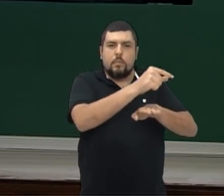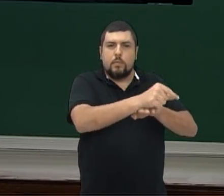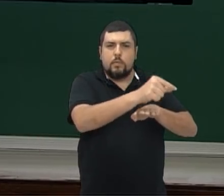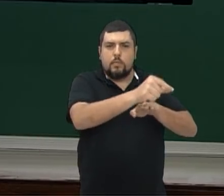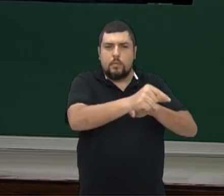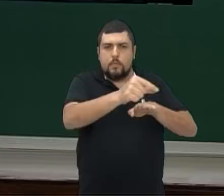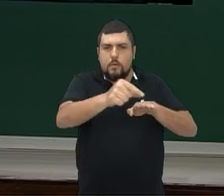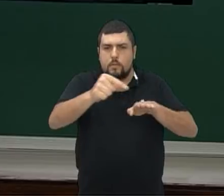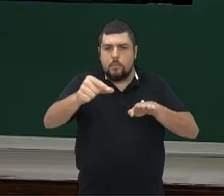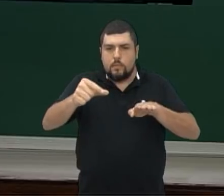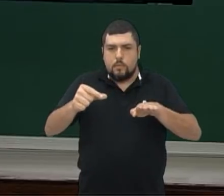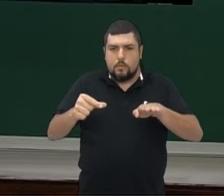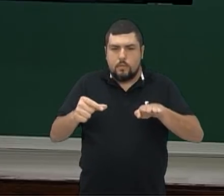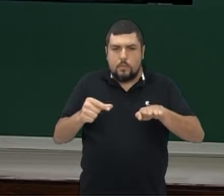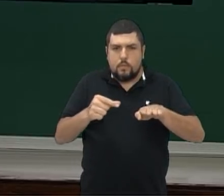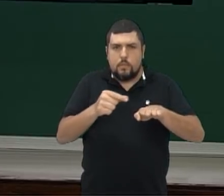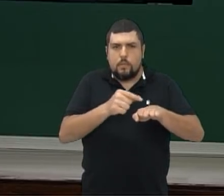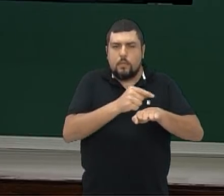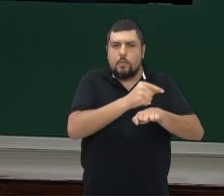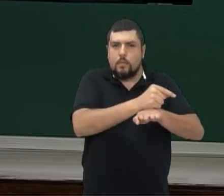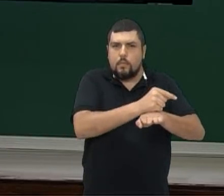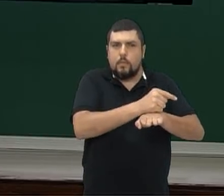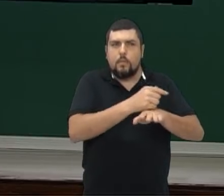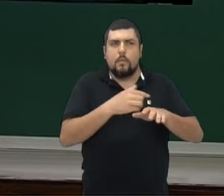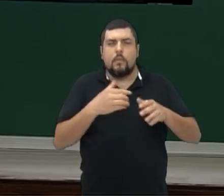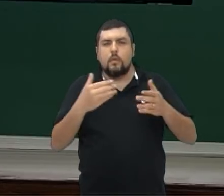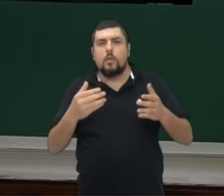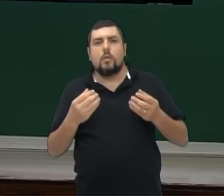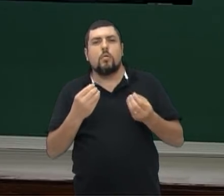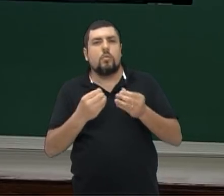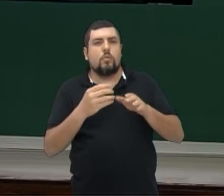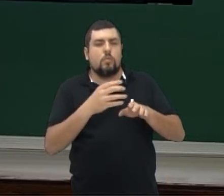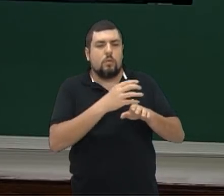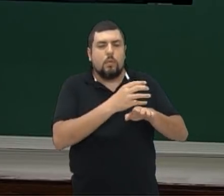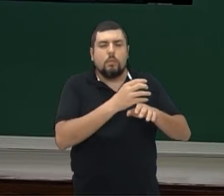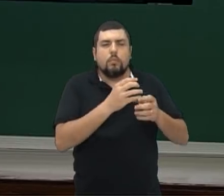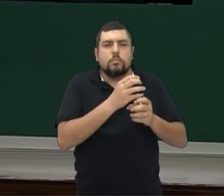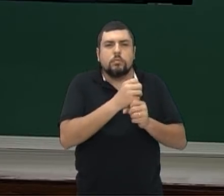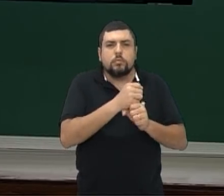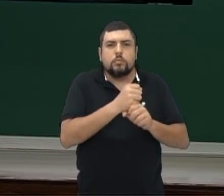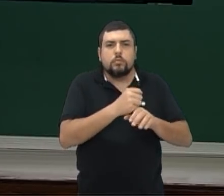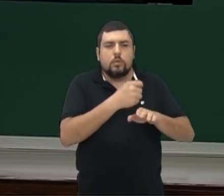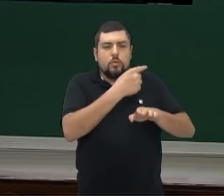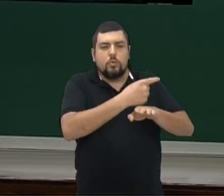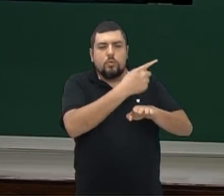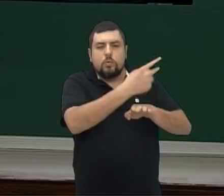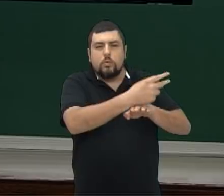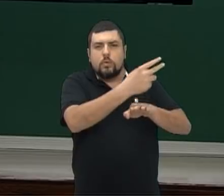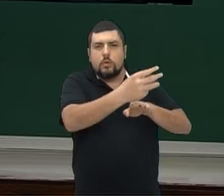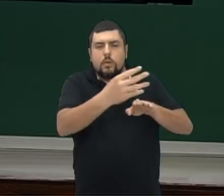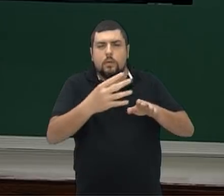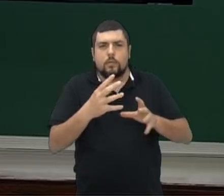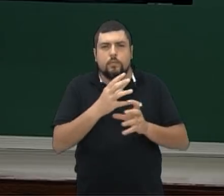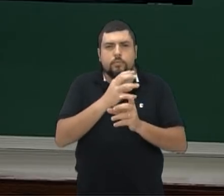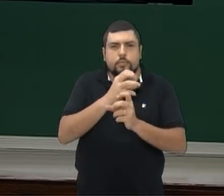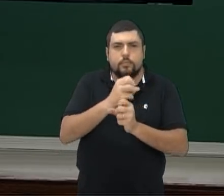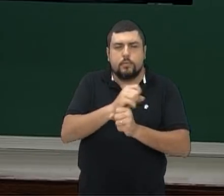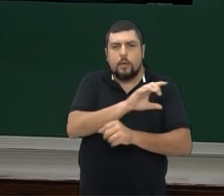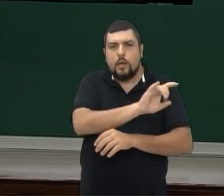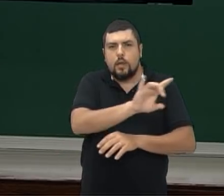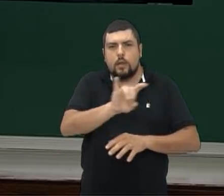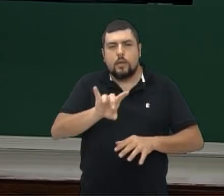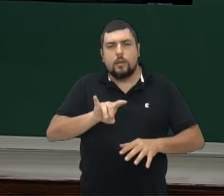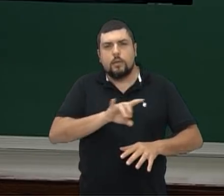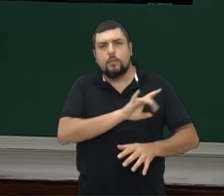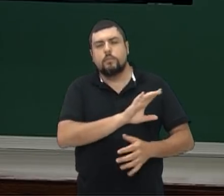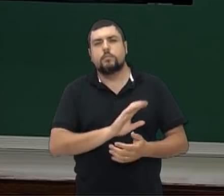fecha a figura, a gente vai fazer a contagem dele, contando 1, 2, 3, 4,